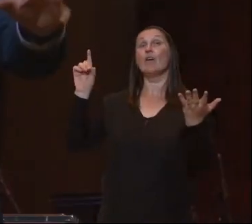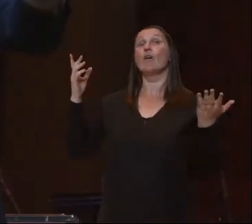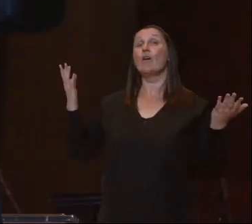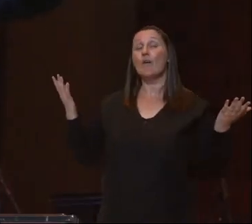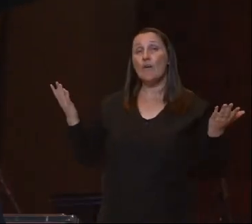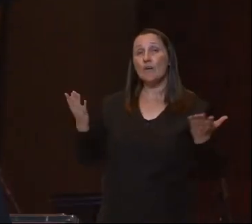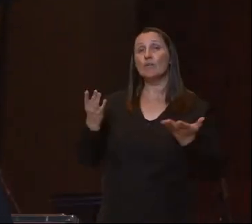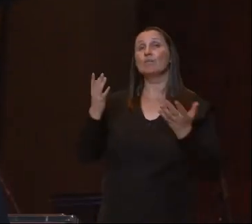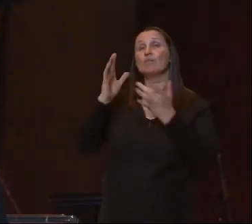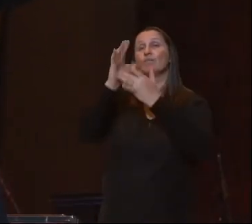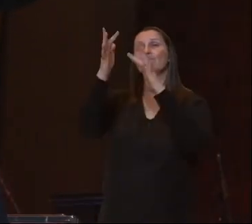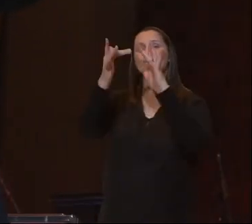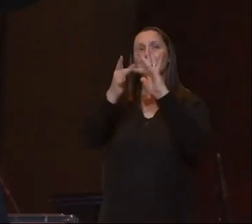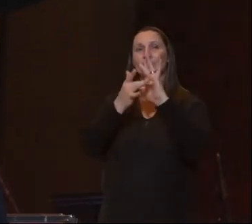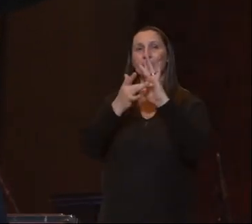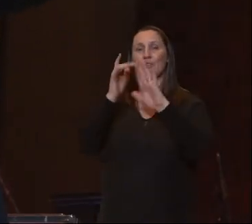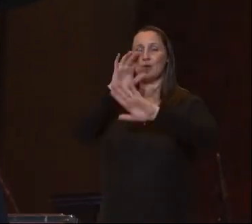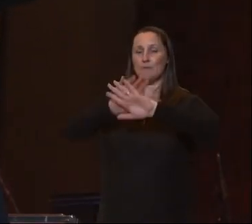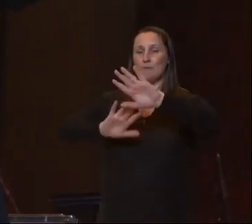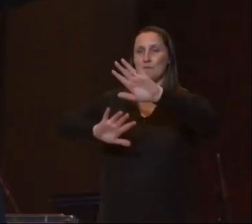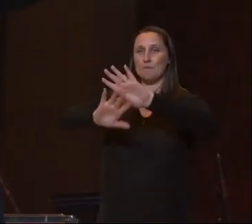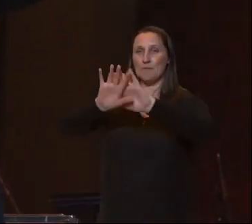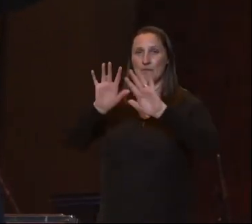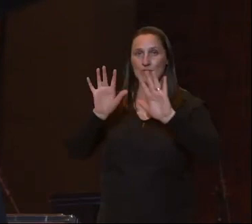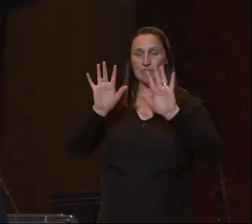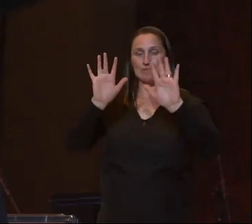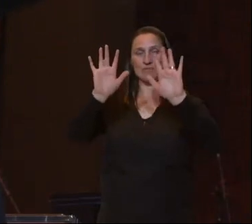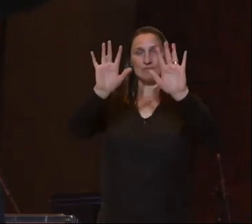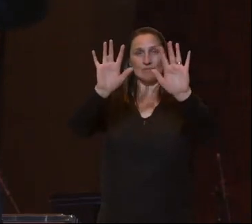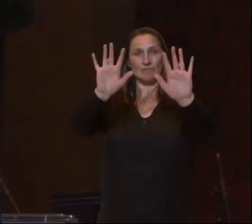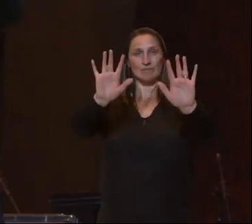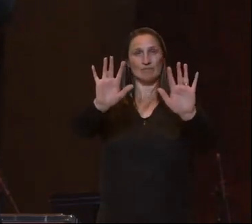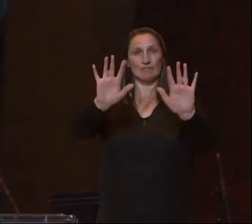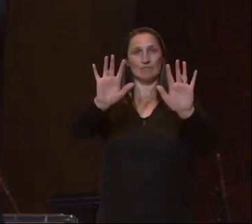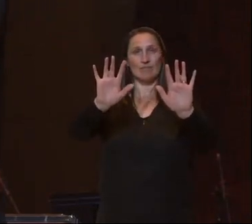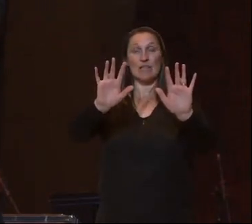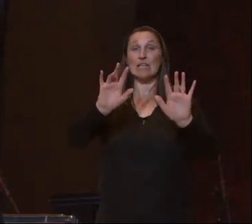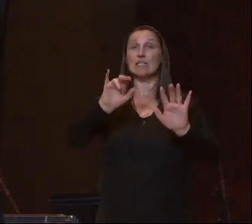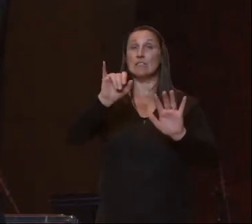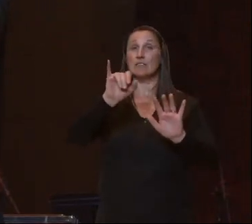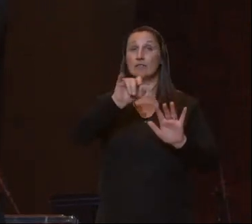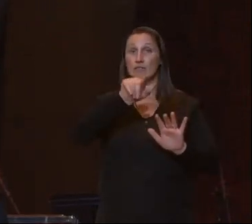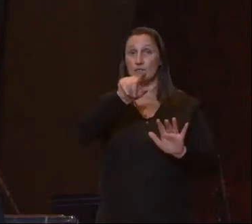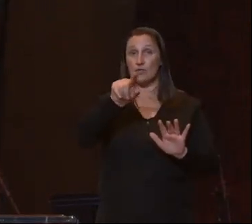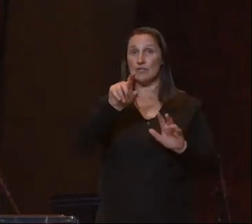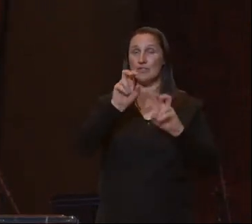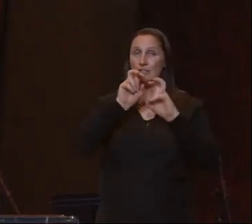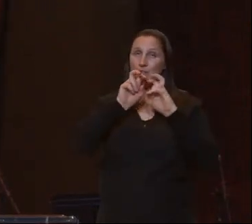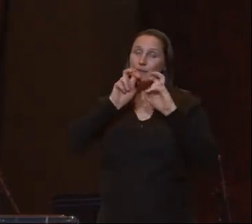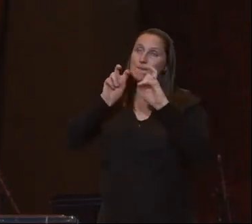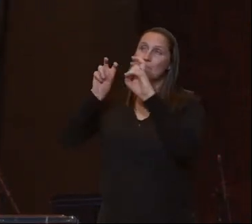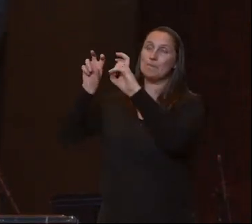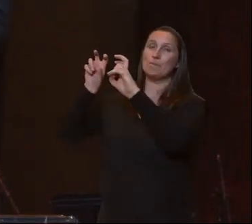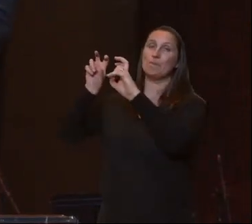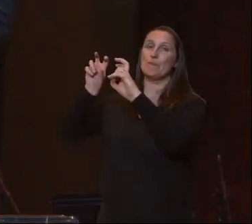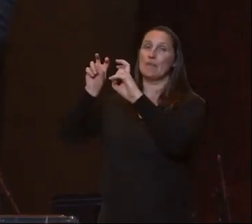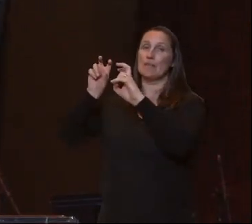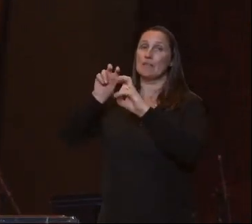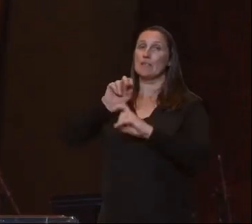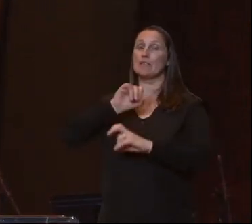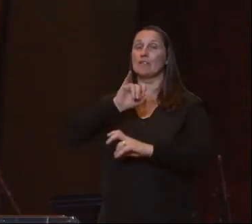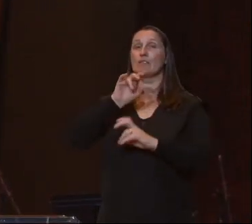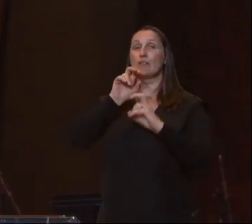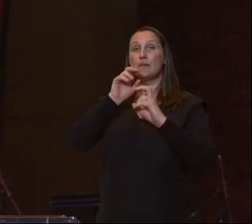Hoje Jesus vai estender as mãos. Se você clamar, se você pedir,